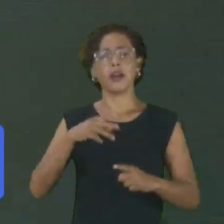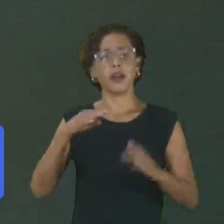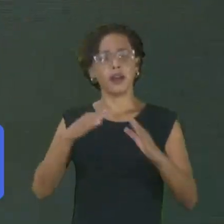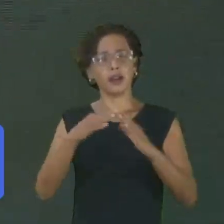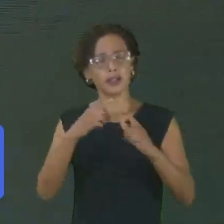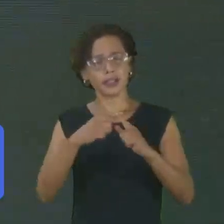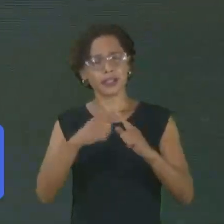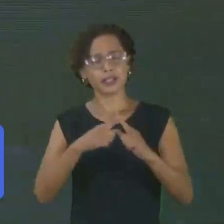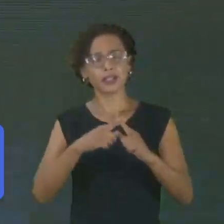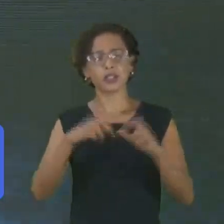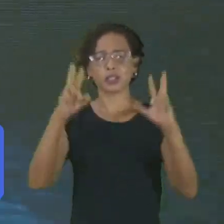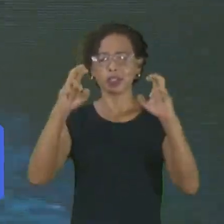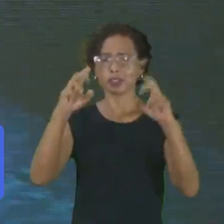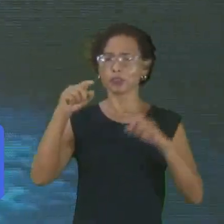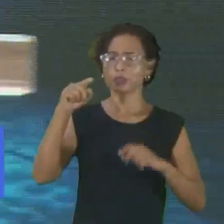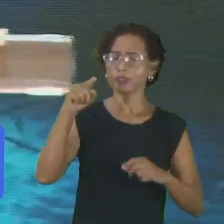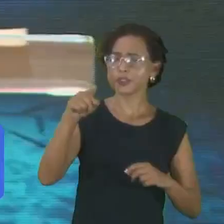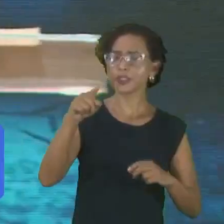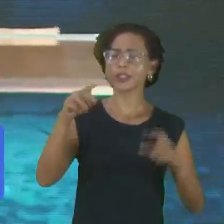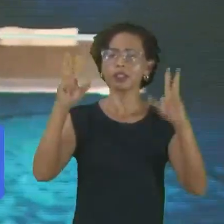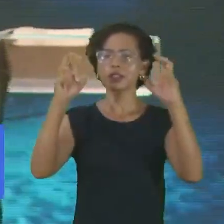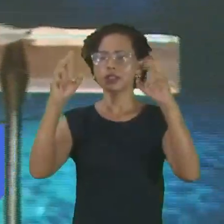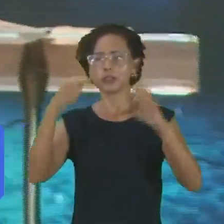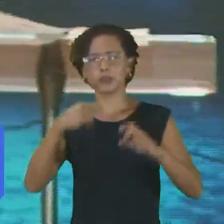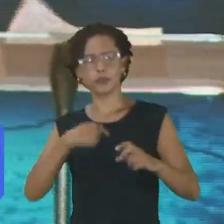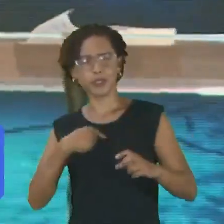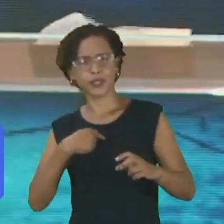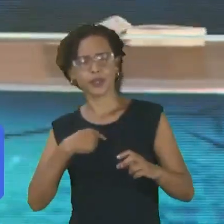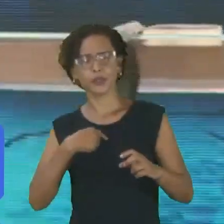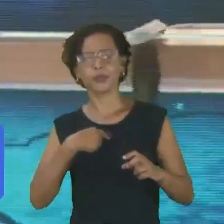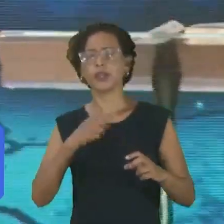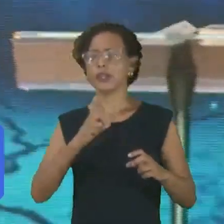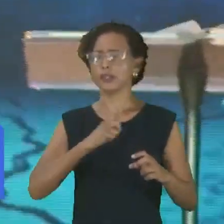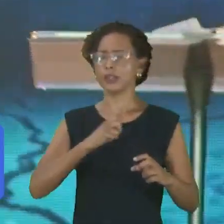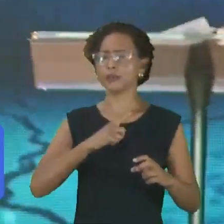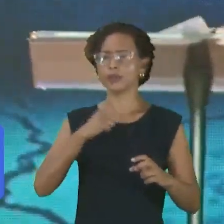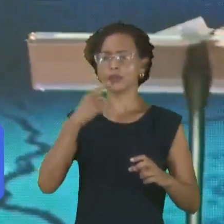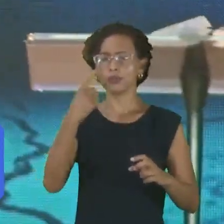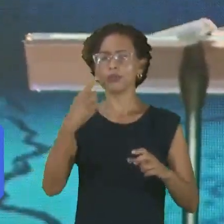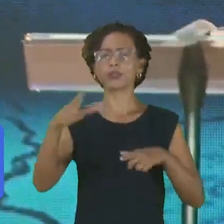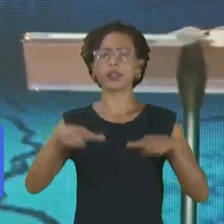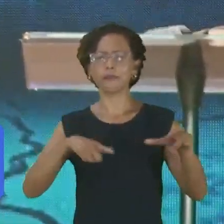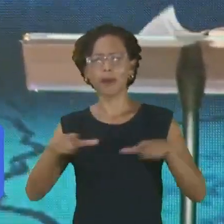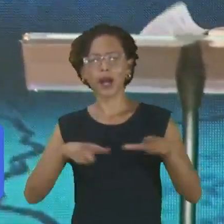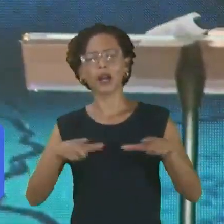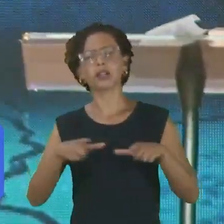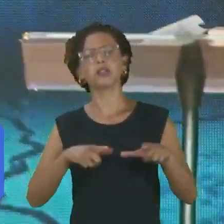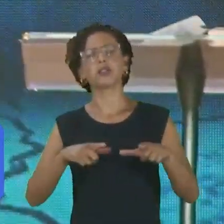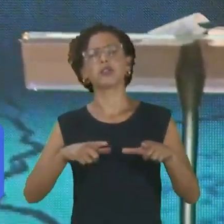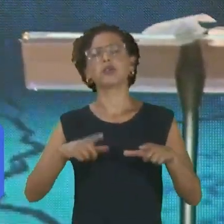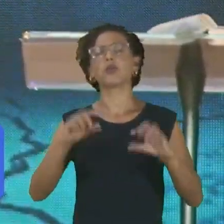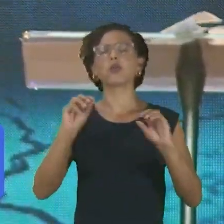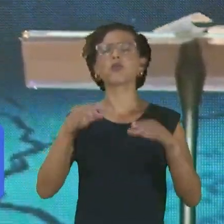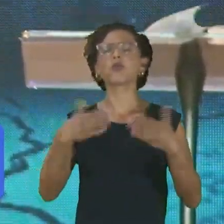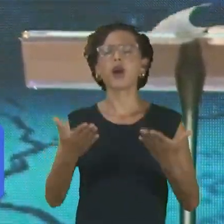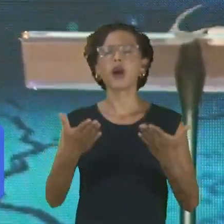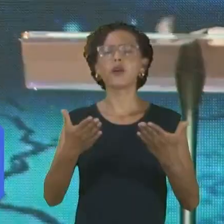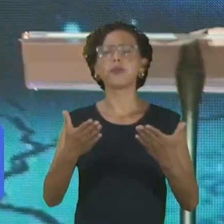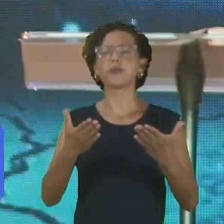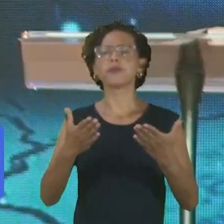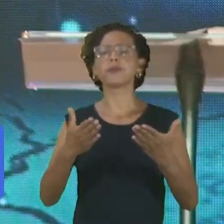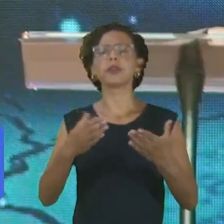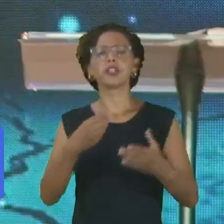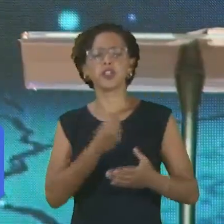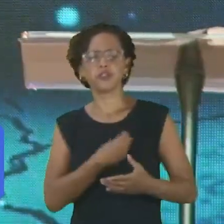uma missão. A igreja tem uma missão, a missão de fazer diferença